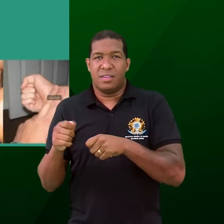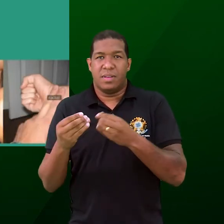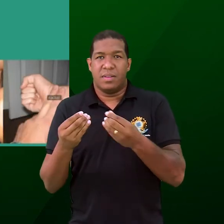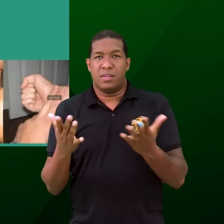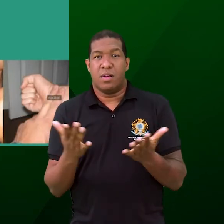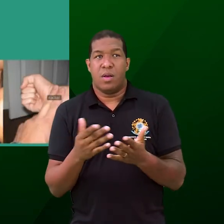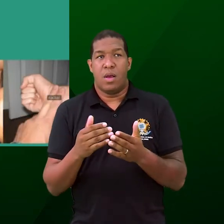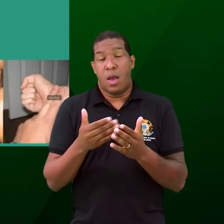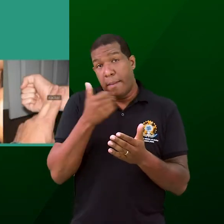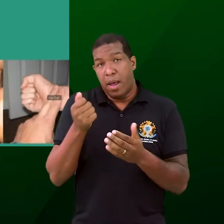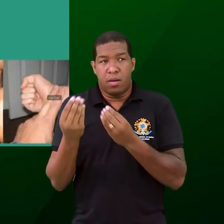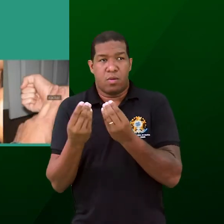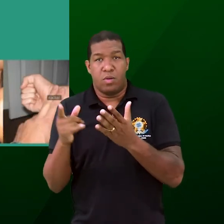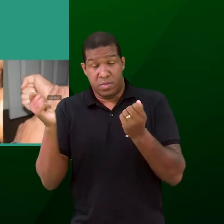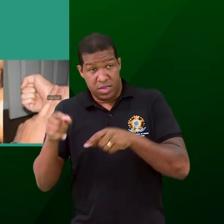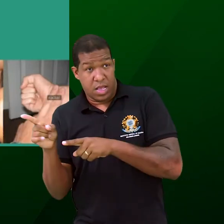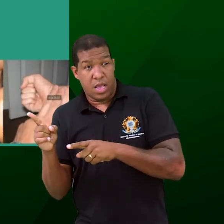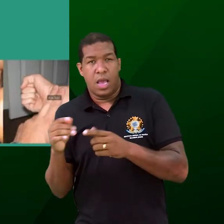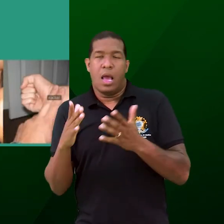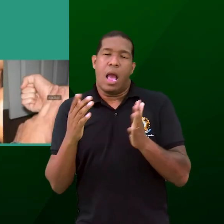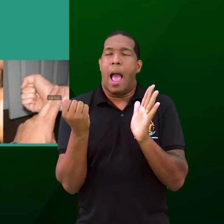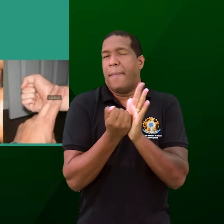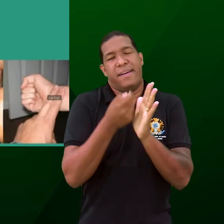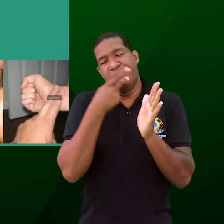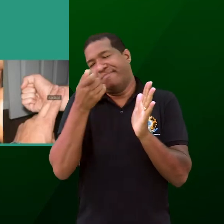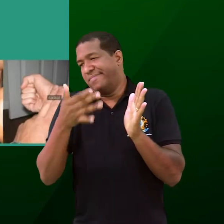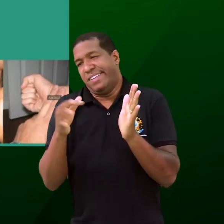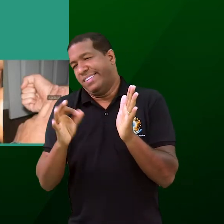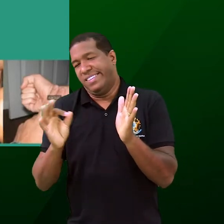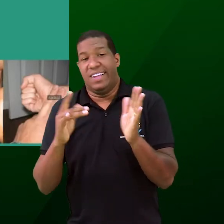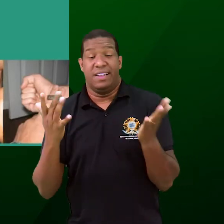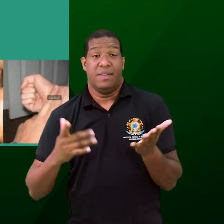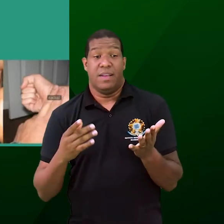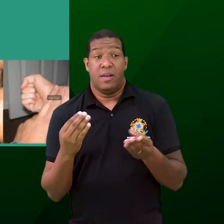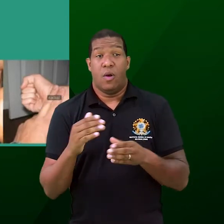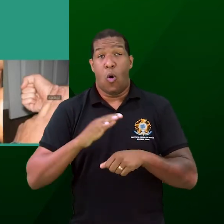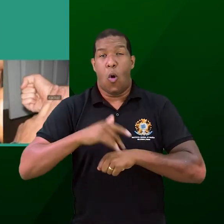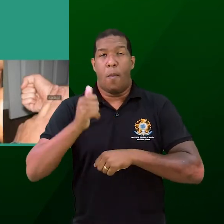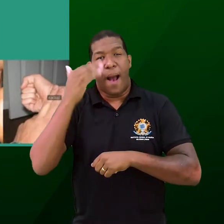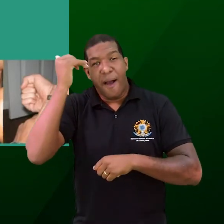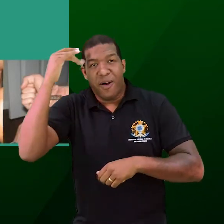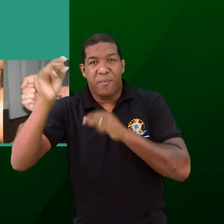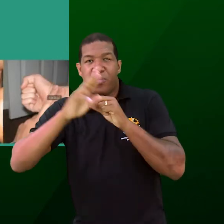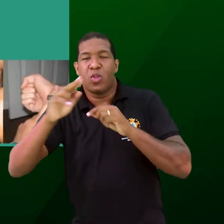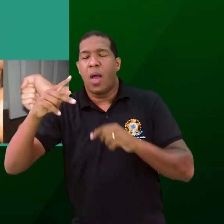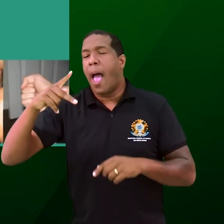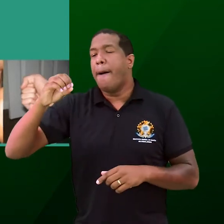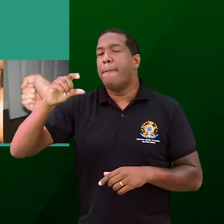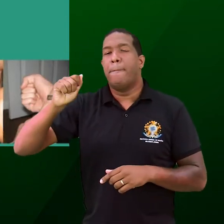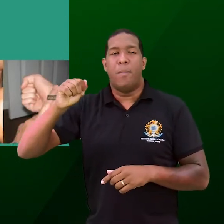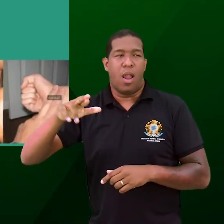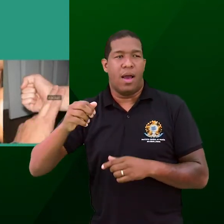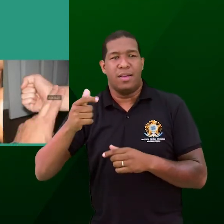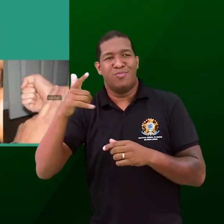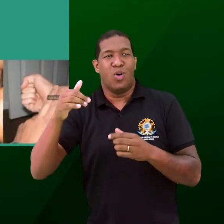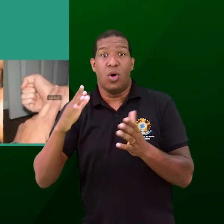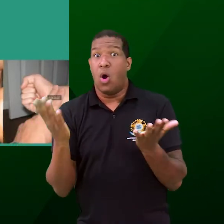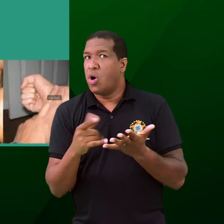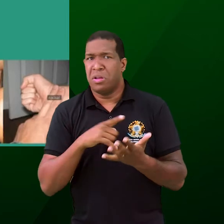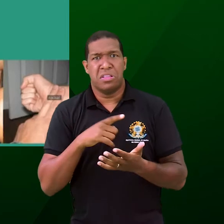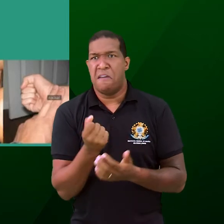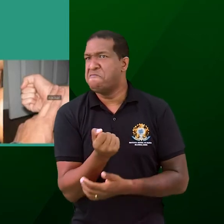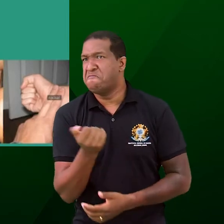então, a caminhada, ela é baseada nesses dois aspectos, né, que vão indicar, digamos assim, quando que a gente